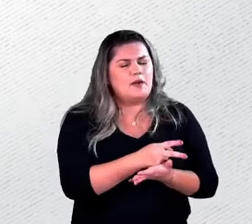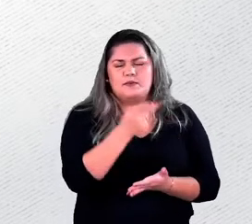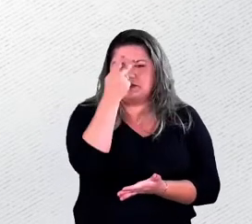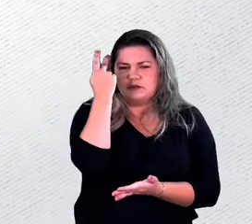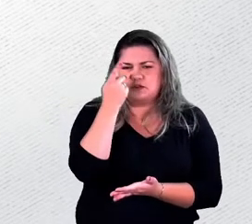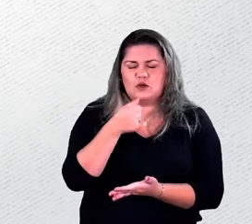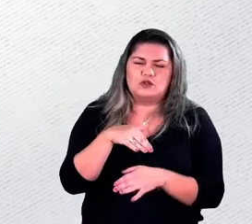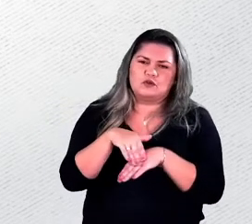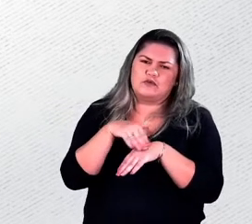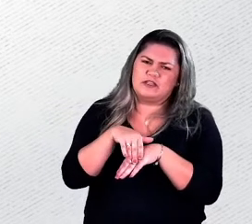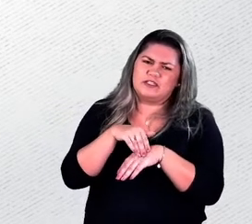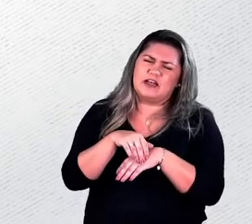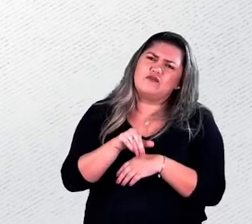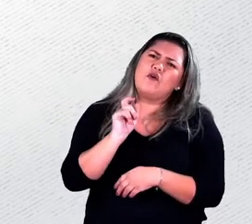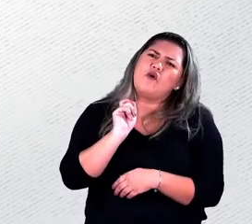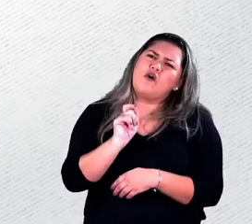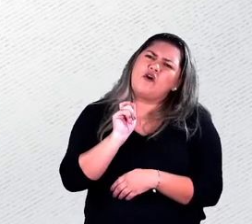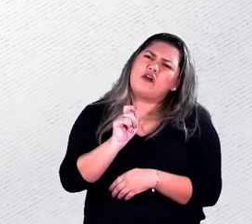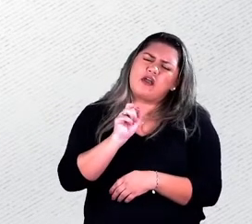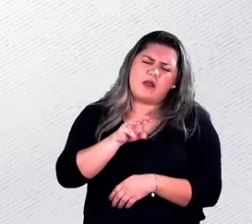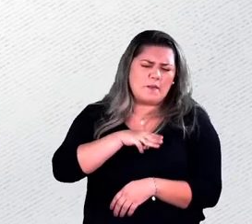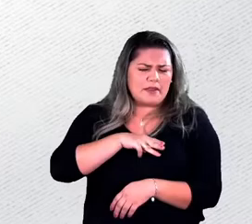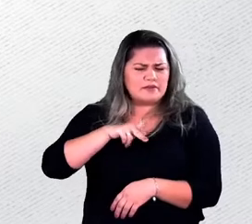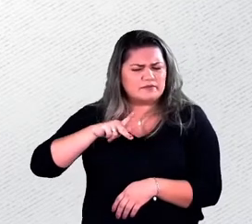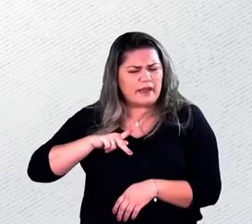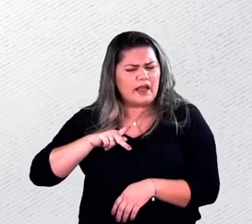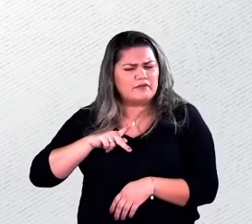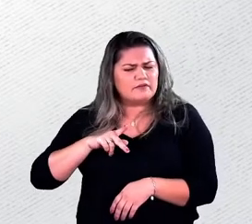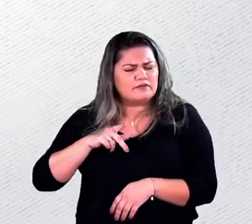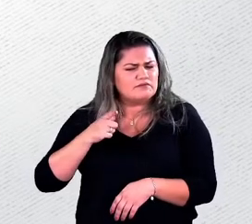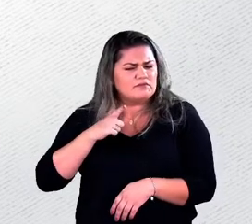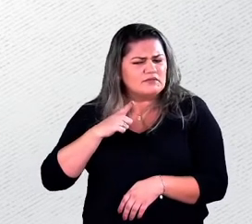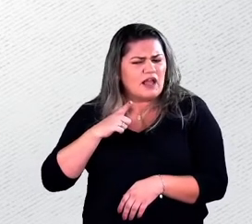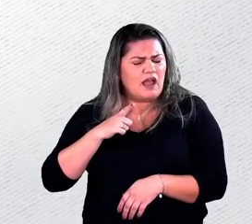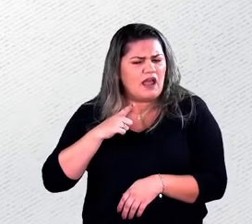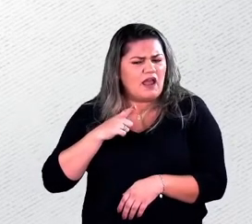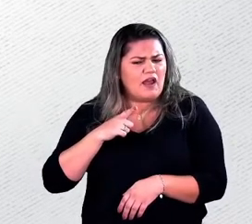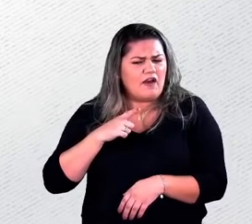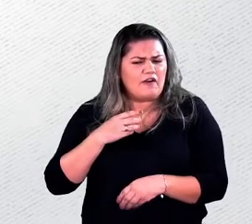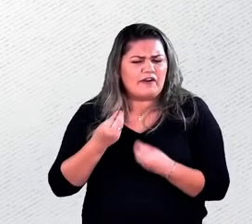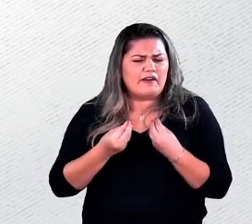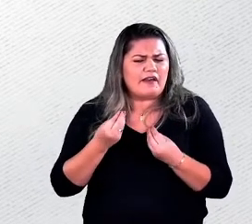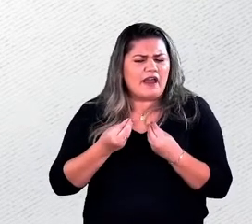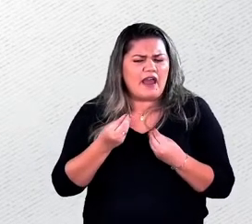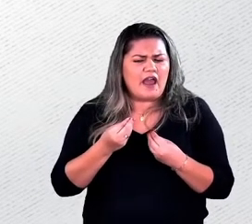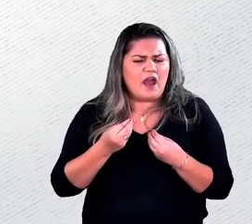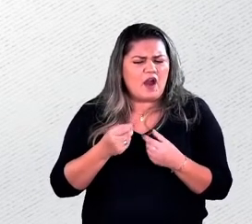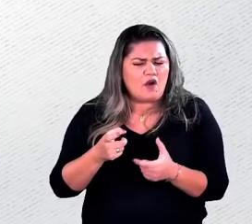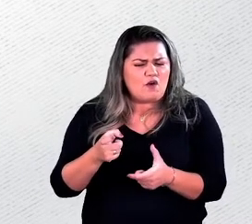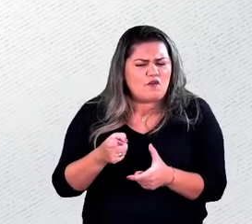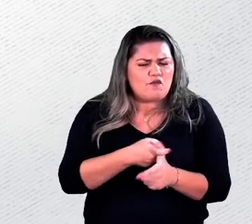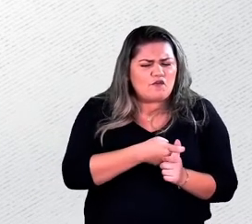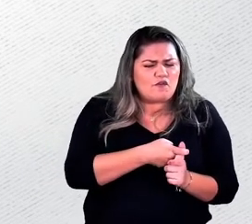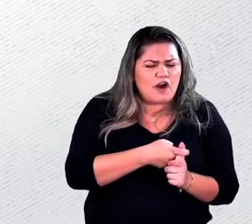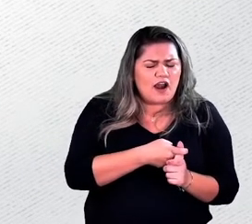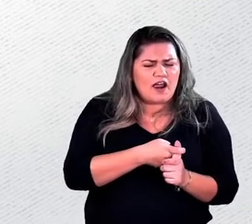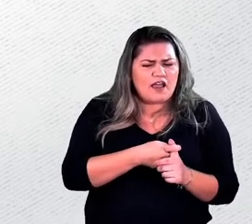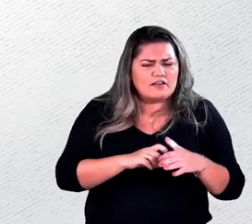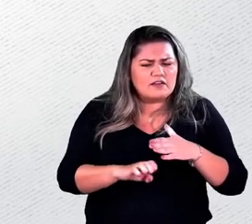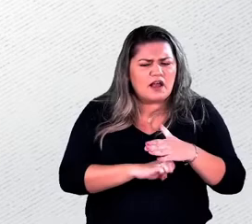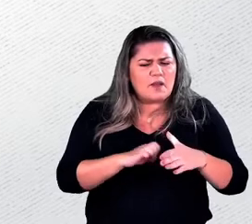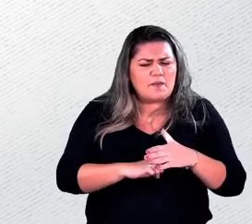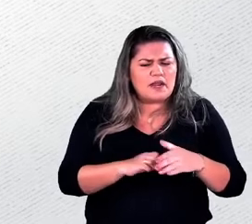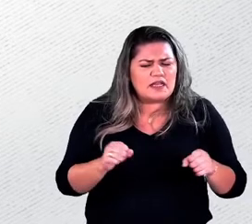que o ministério público tem a ver com falência operação o que que o cnmp e tem a ver com falência e